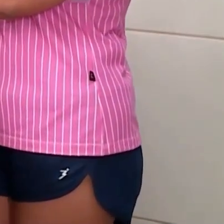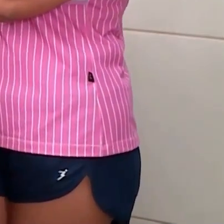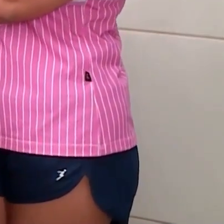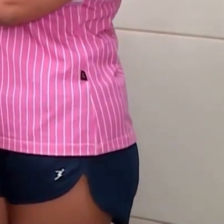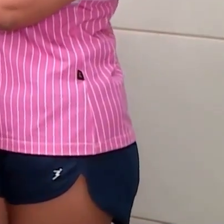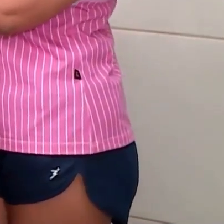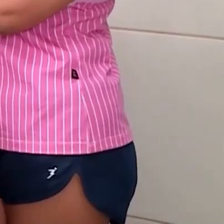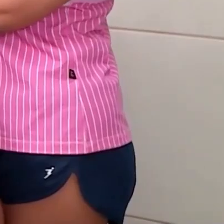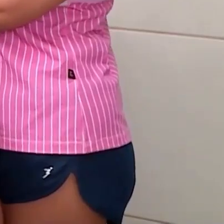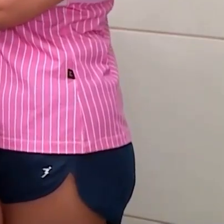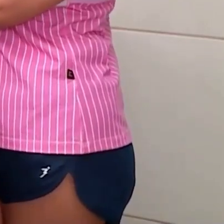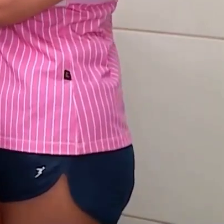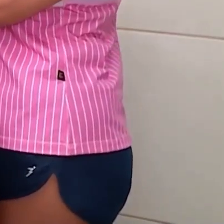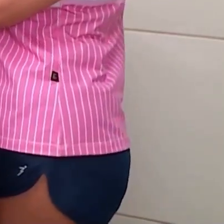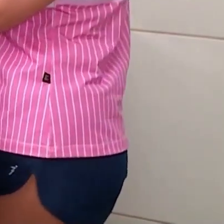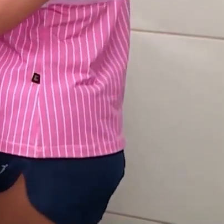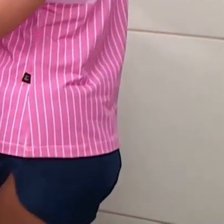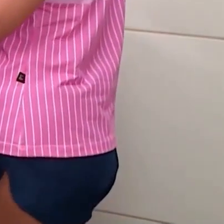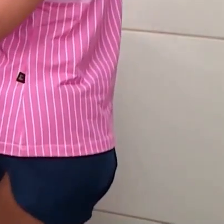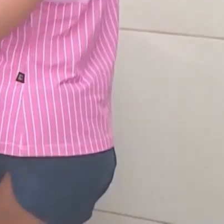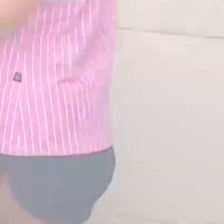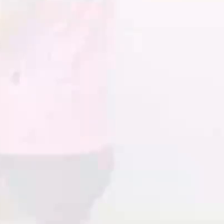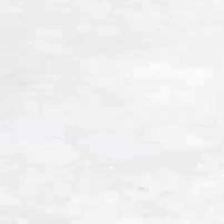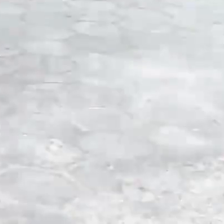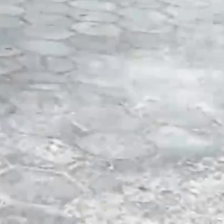I often cook.